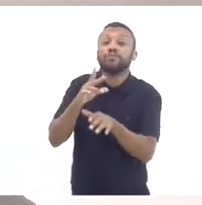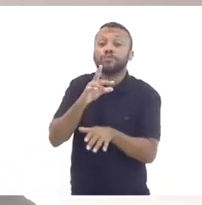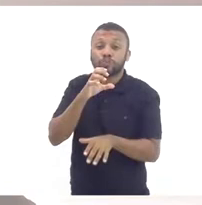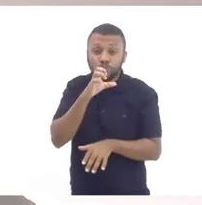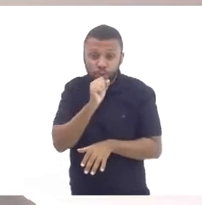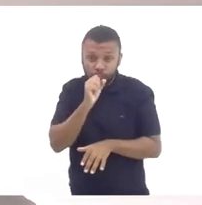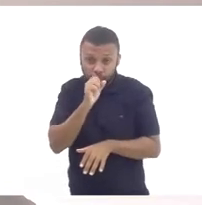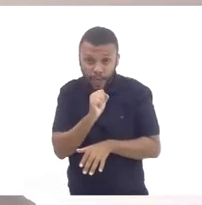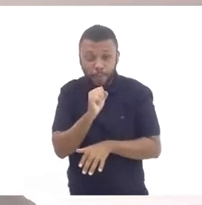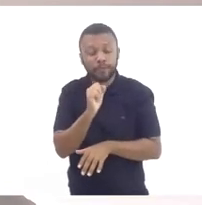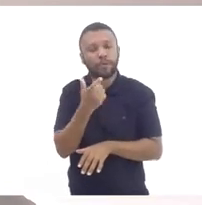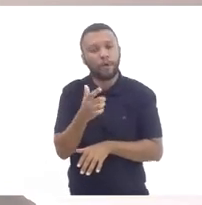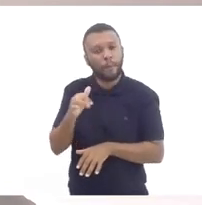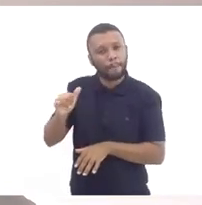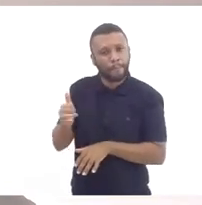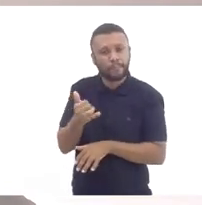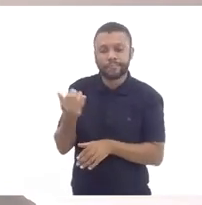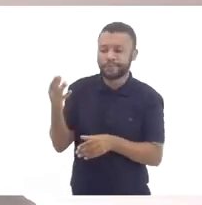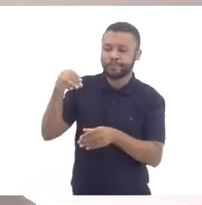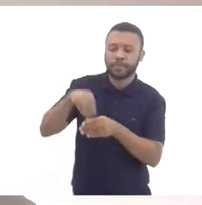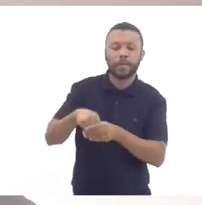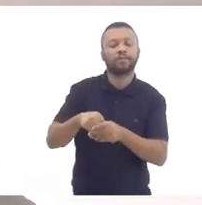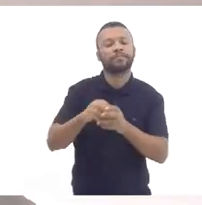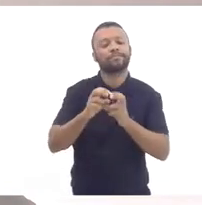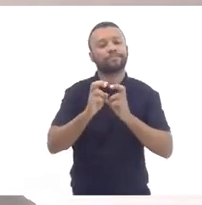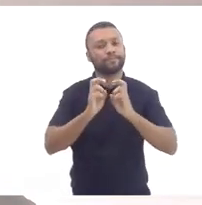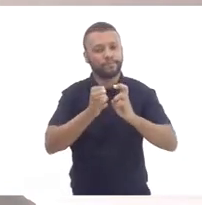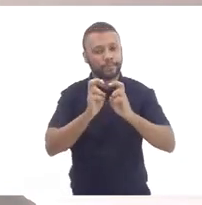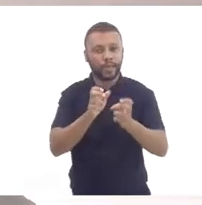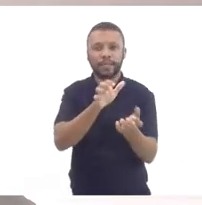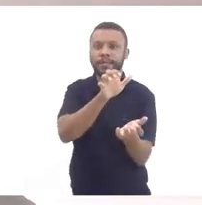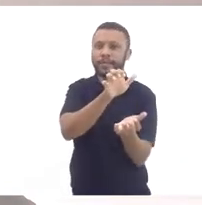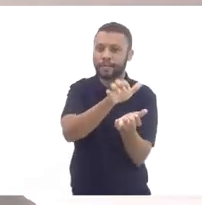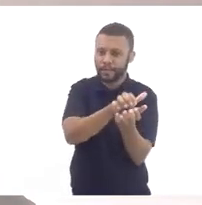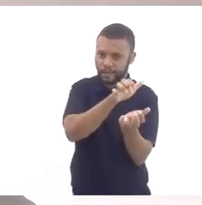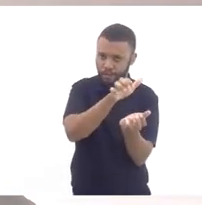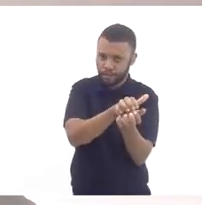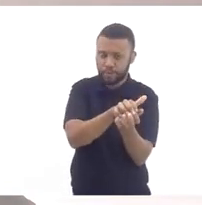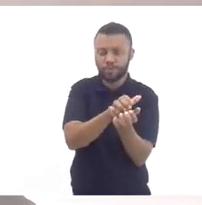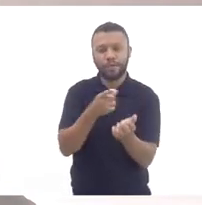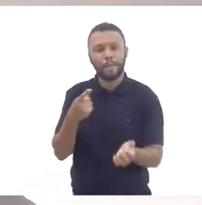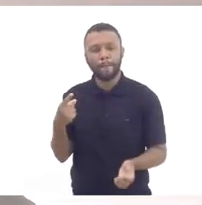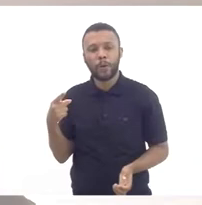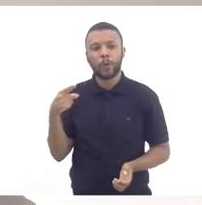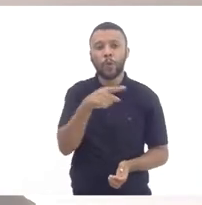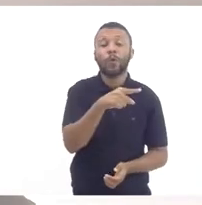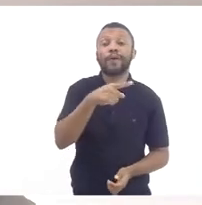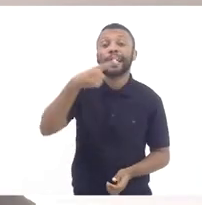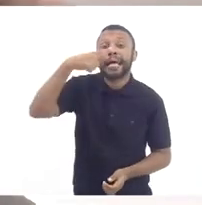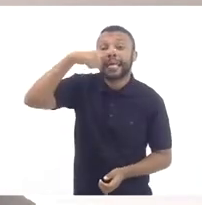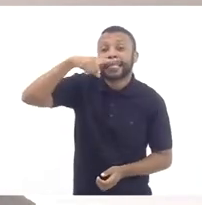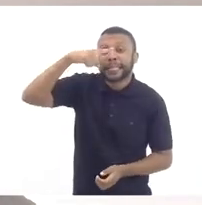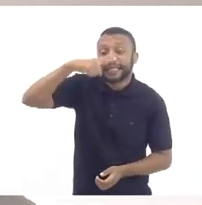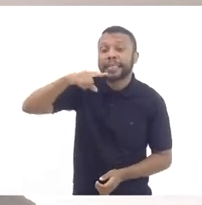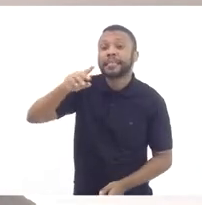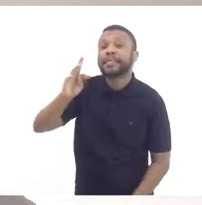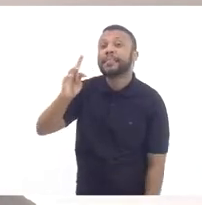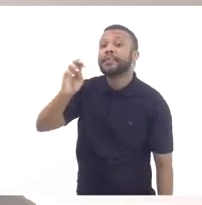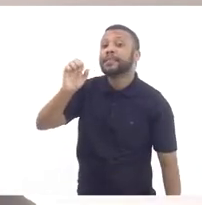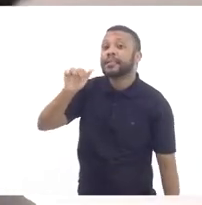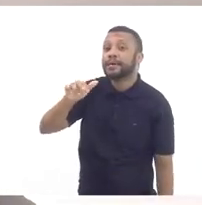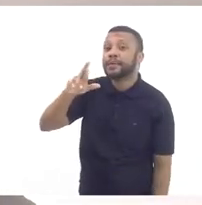na estação Santa Cruz, sentido Tancredo Neves. Depois eu fui para Tancredo Neves, soltei e andei na